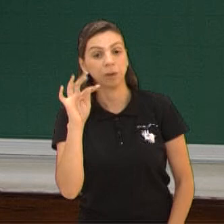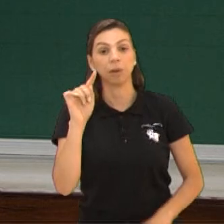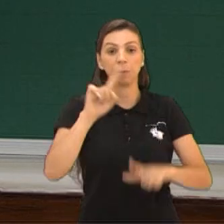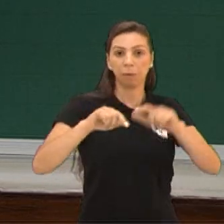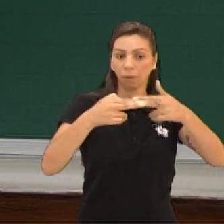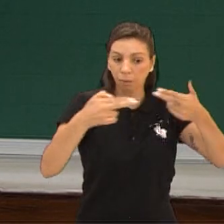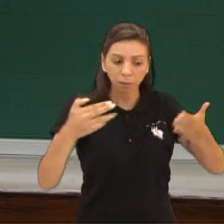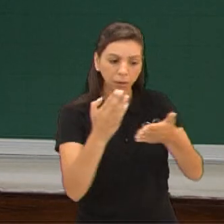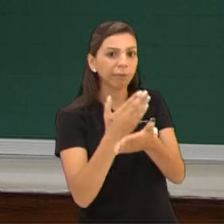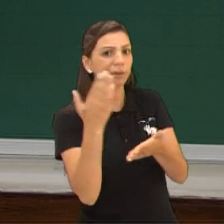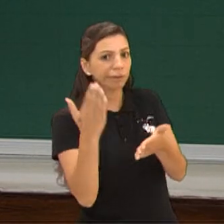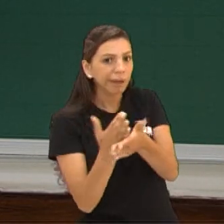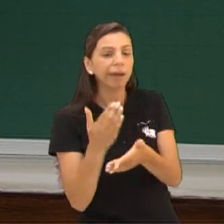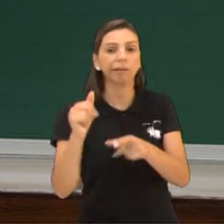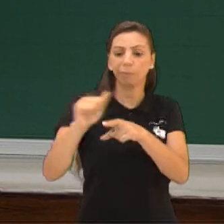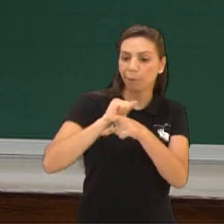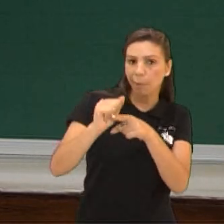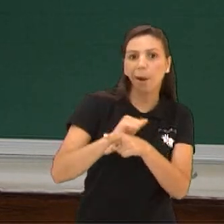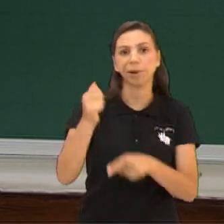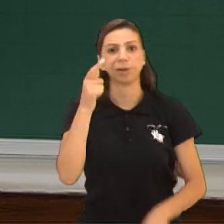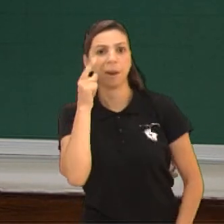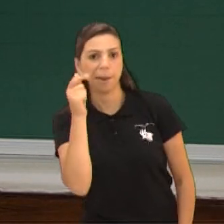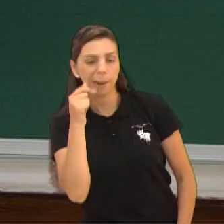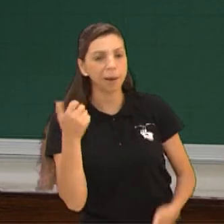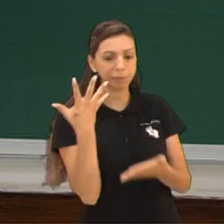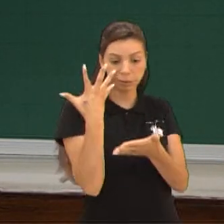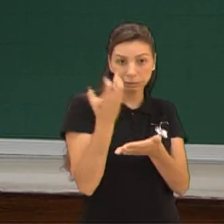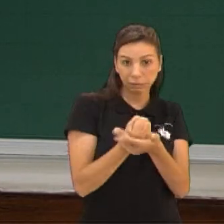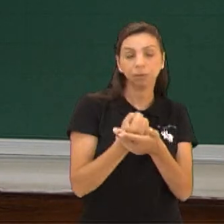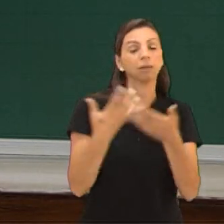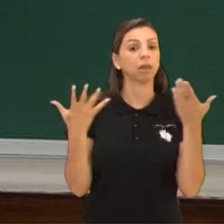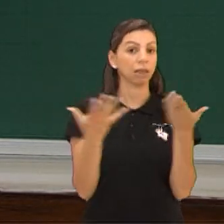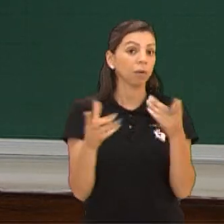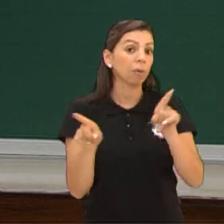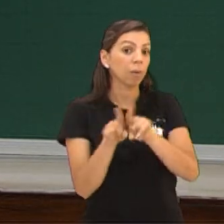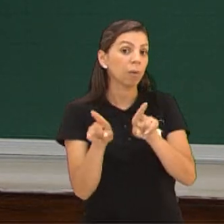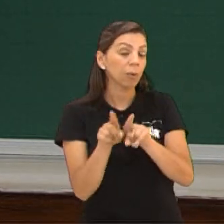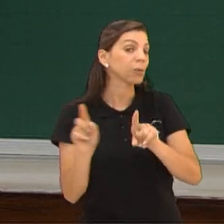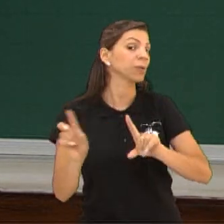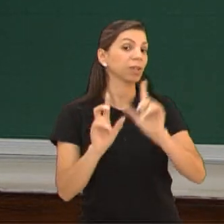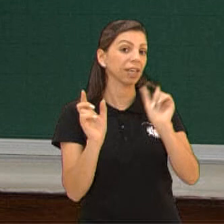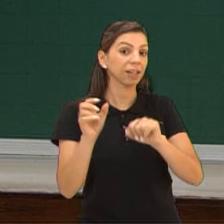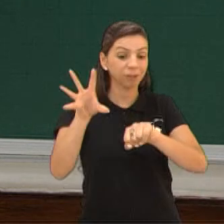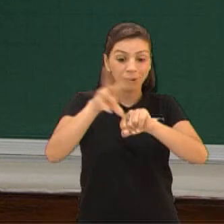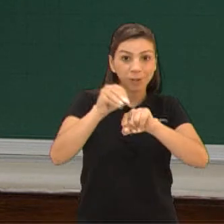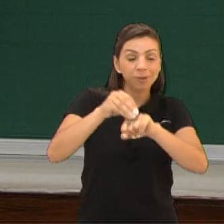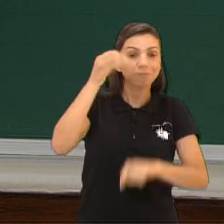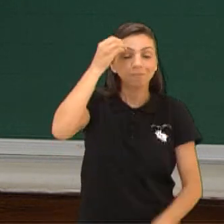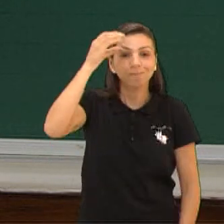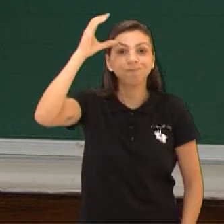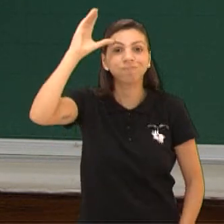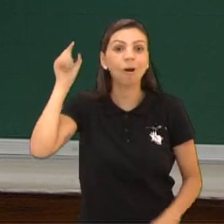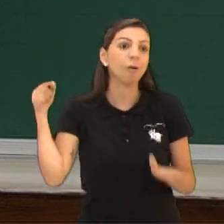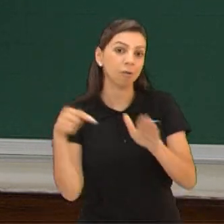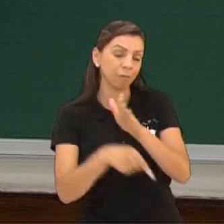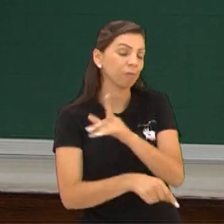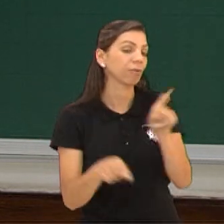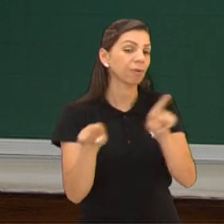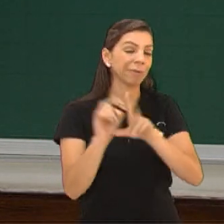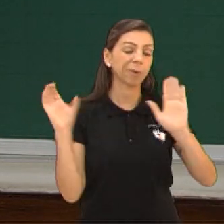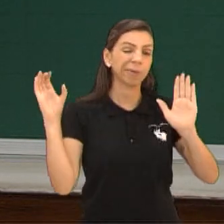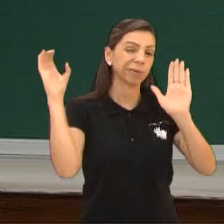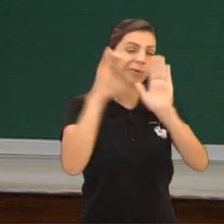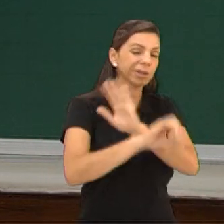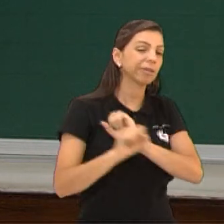anotações, porque hoje nós vamos aprofundar a última aula que tivemos sobre Kant. E hoje nós vamos conceituar esclarecimento